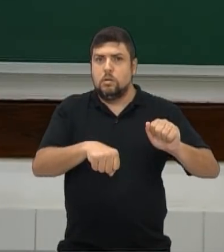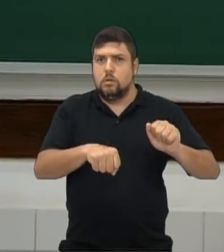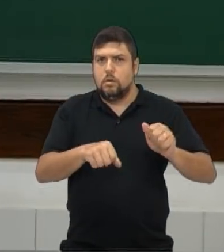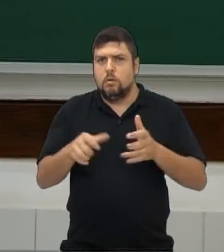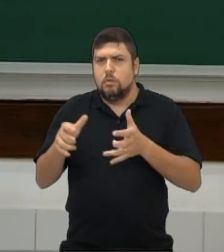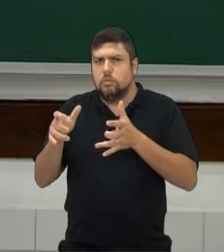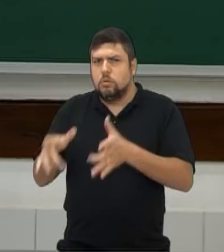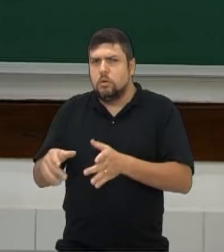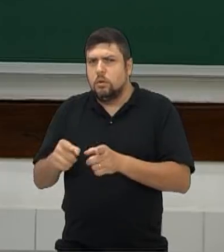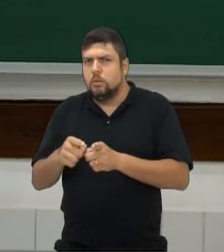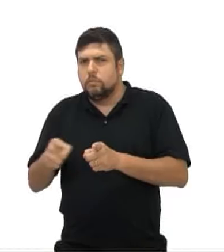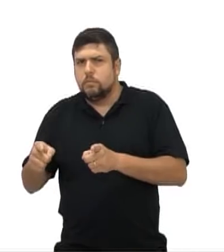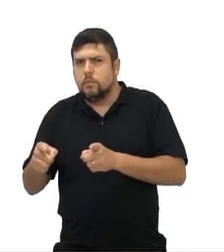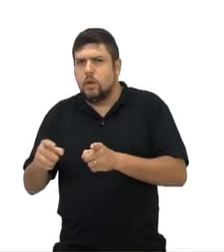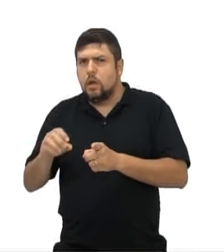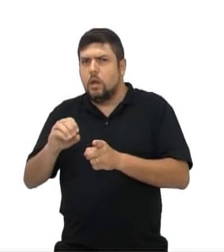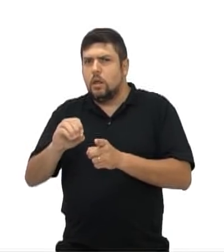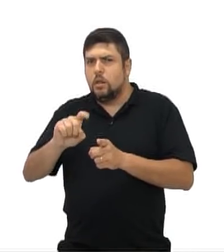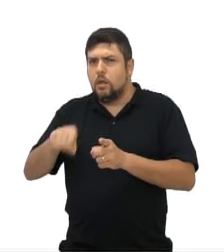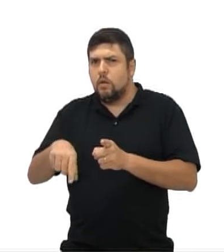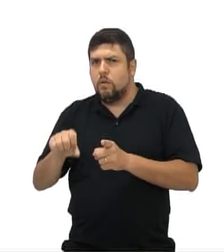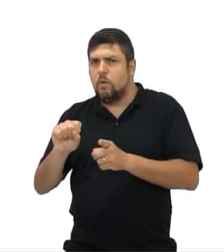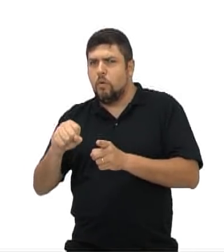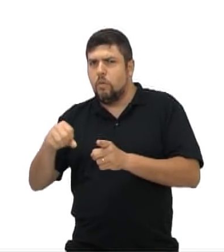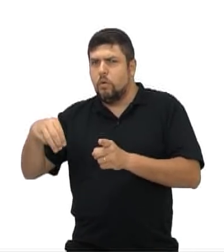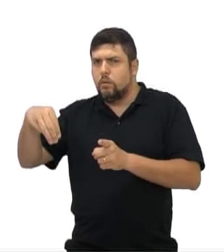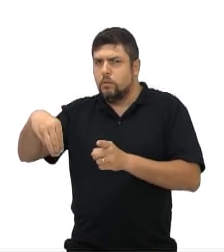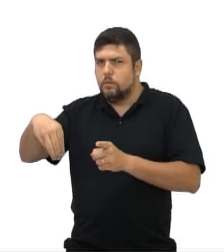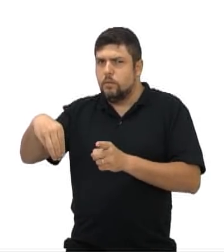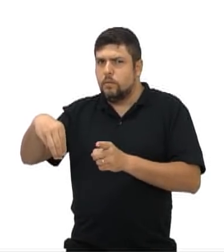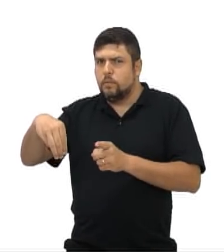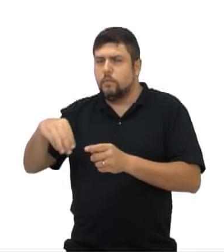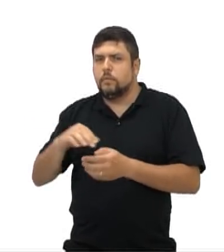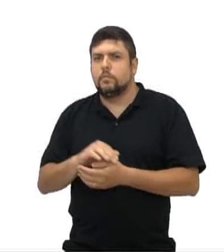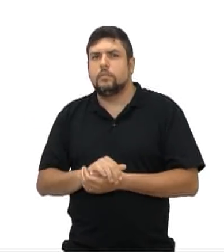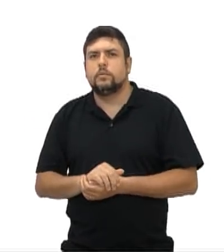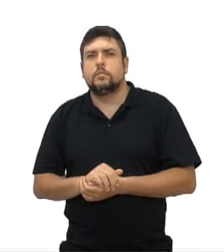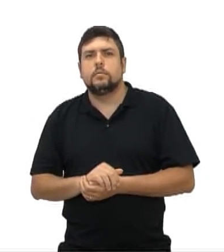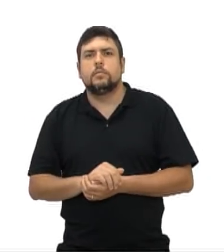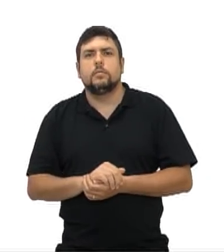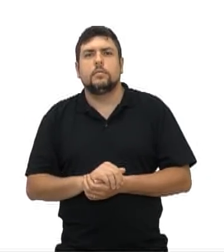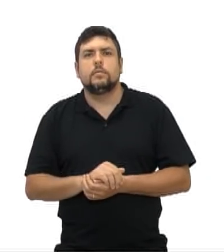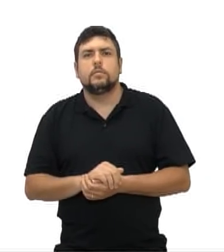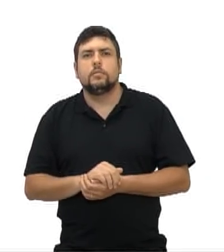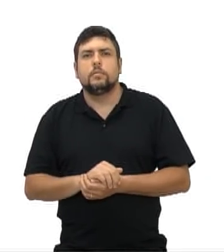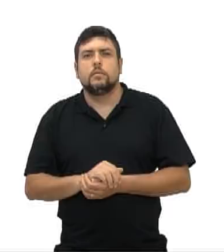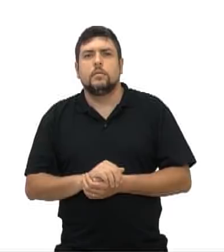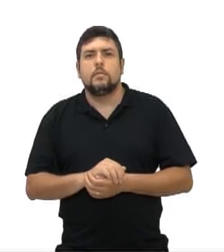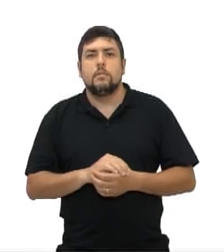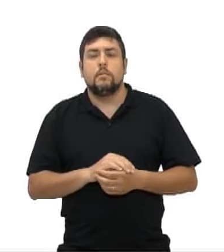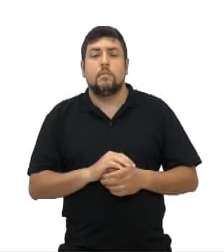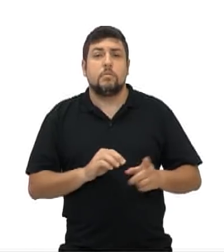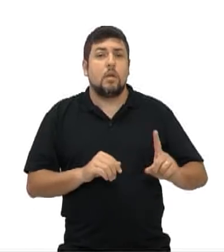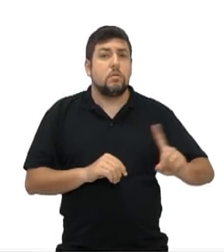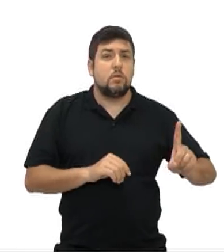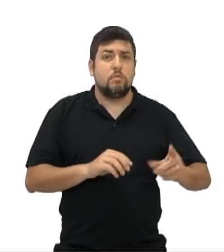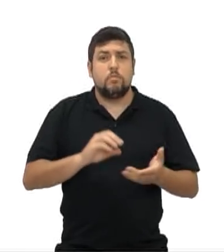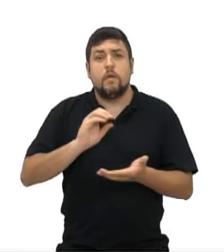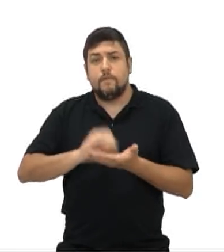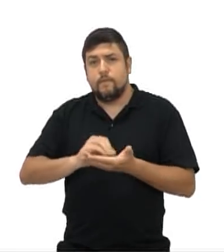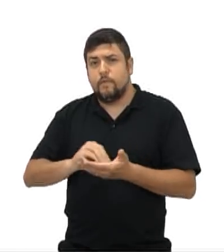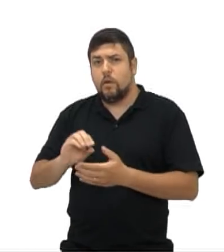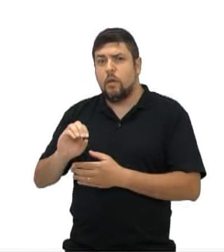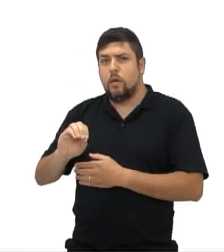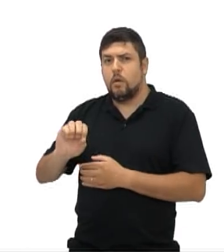mas professora, está 0,8 metros. Ah, olha as equivalências. Não, e ainda falta 80